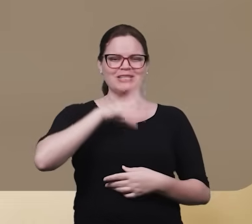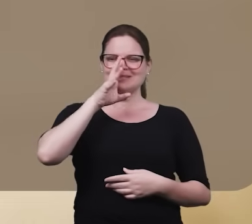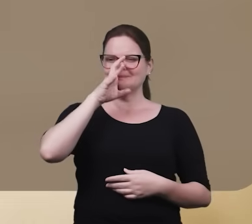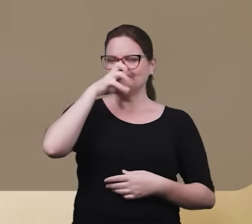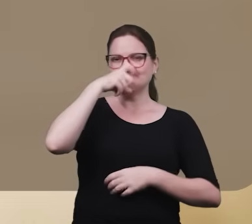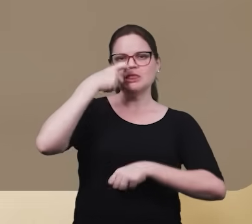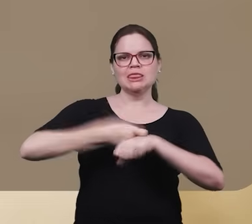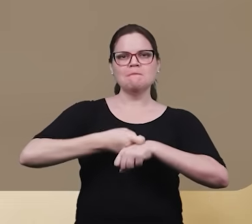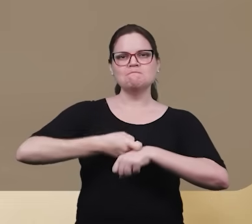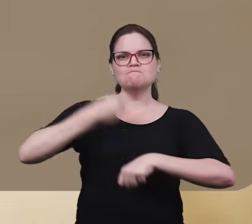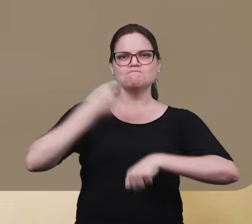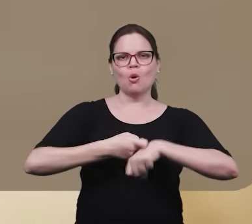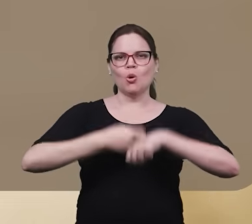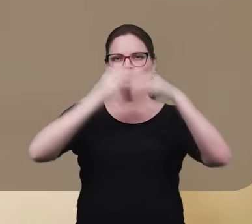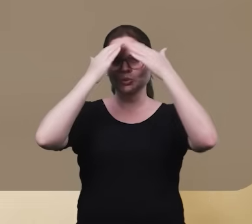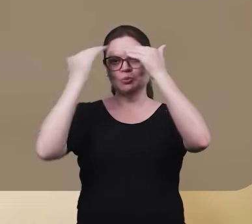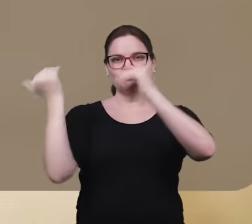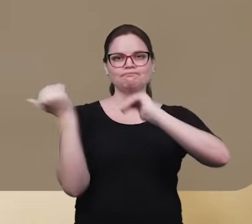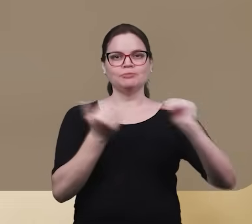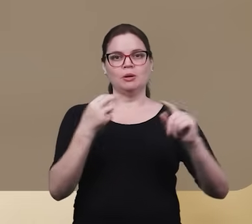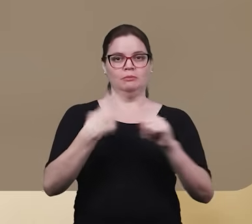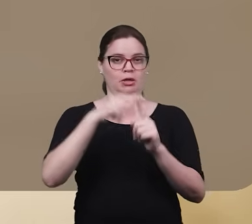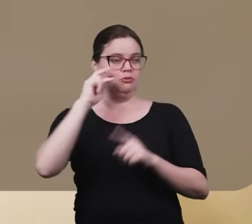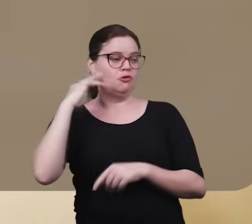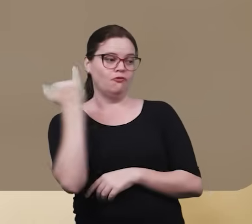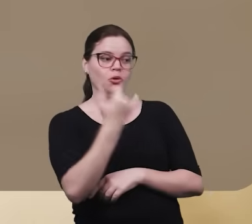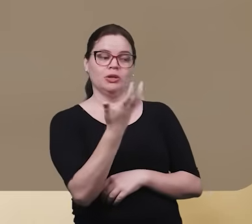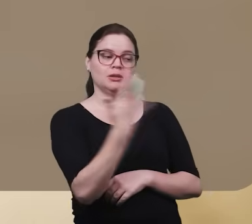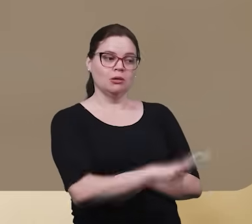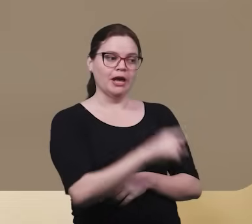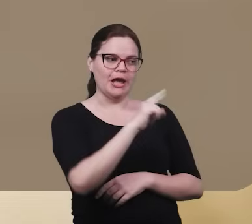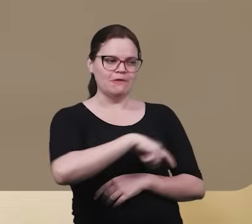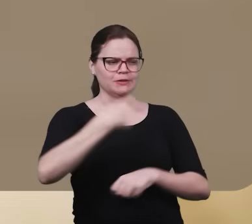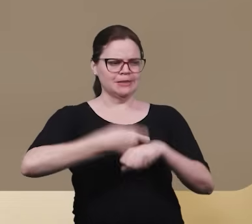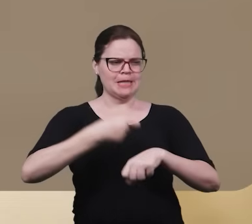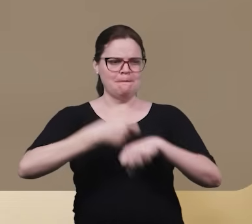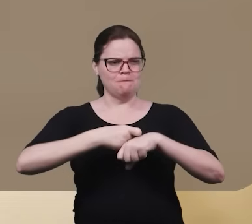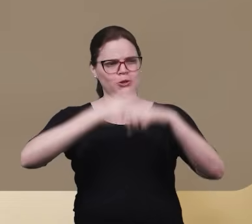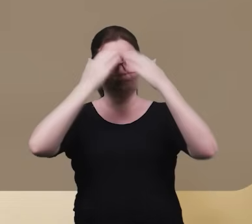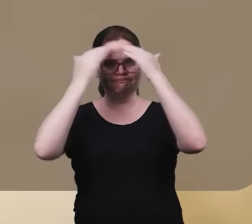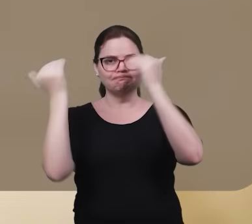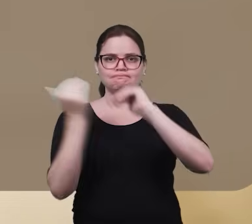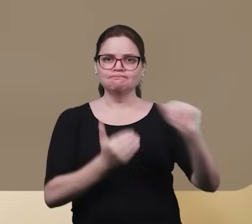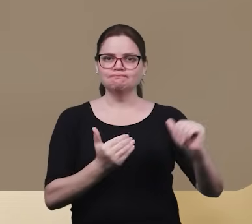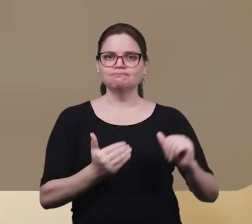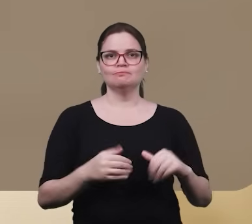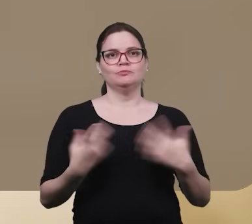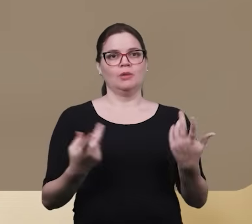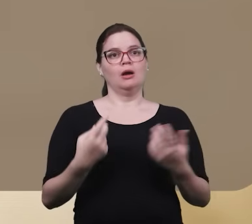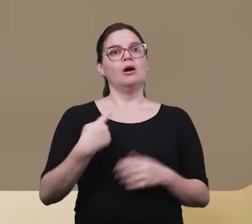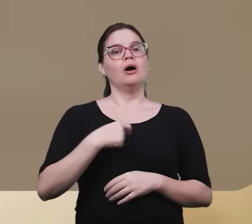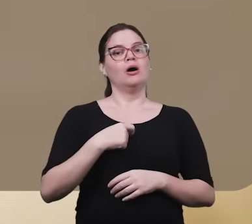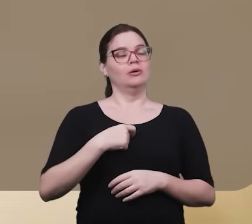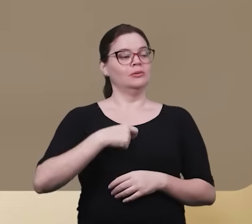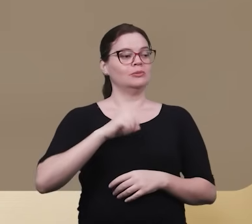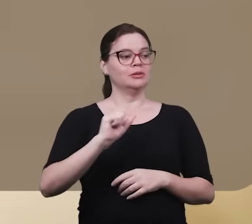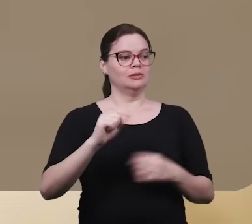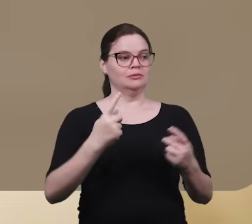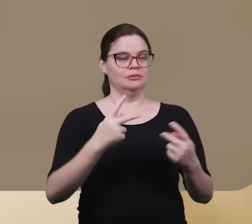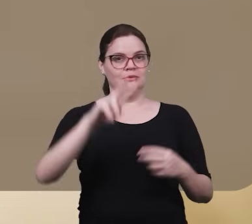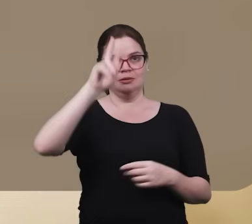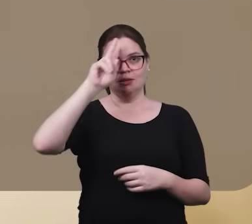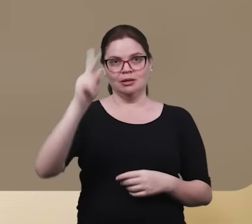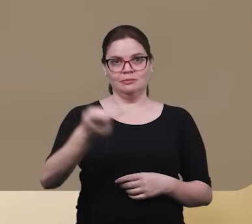teimando naquilo que o Senhor disse que não quer. Olha o que diz a palavra: o porfiar é como iniquidade e